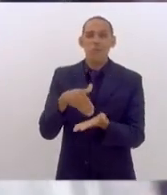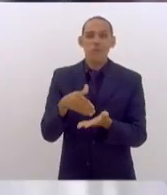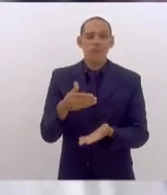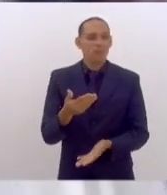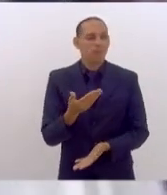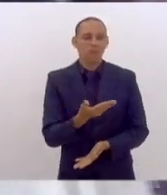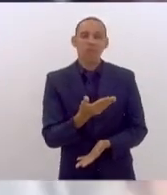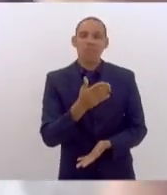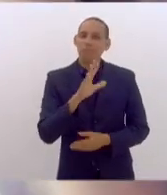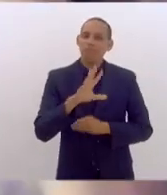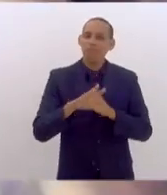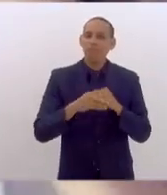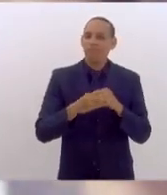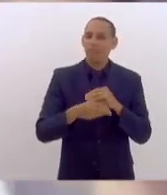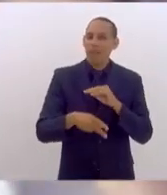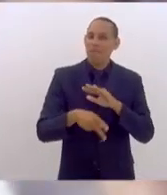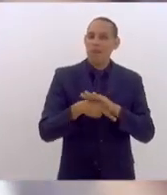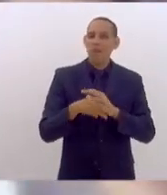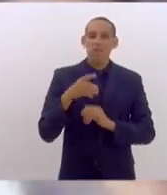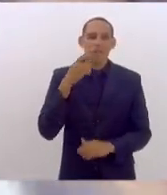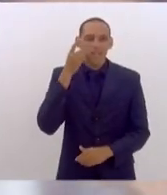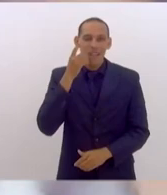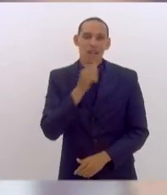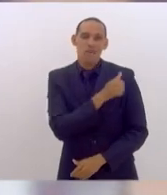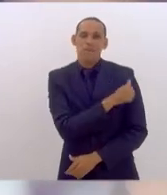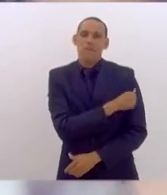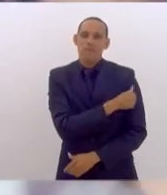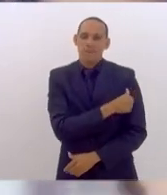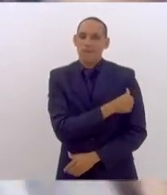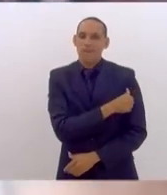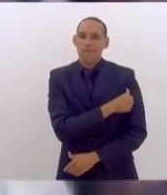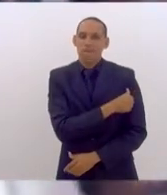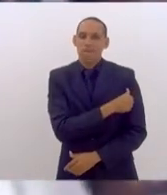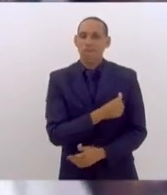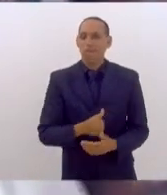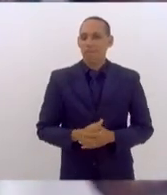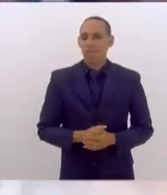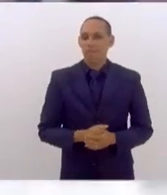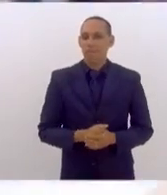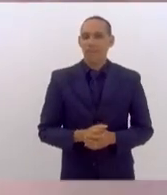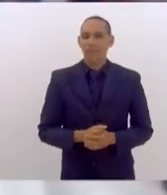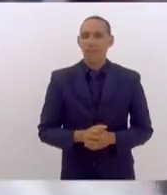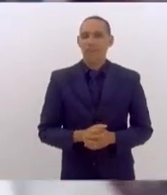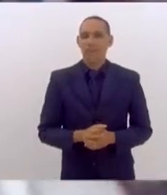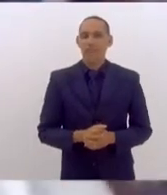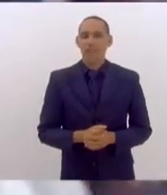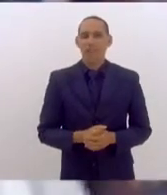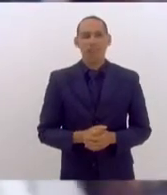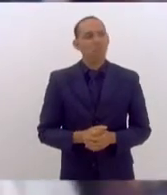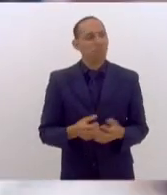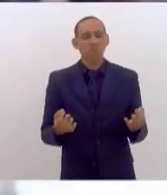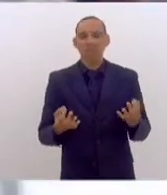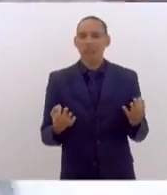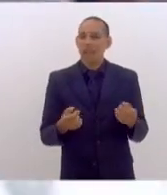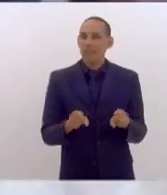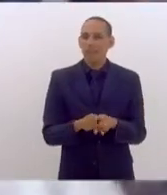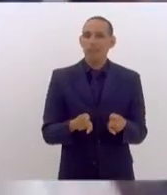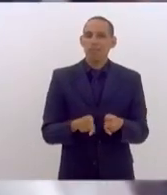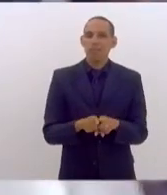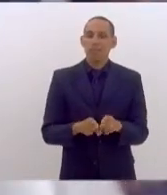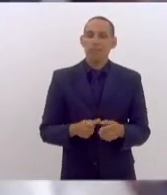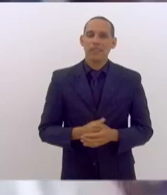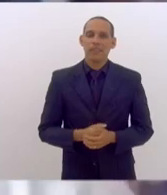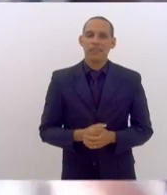essa complementação da deputada Rejane enfermeira Rejane primou entendeu realmente